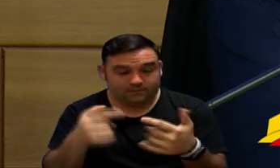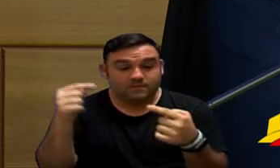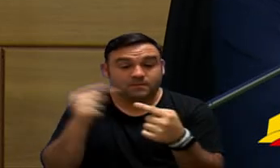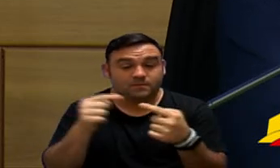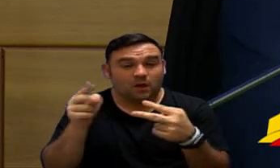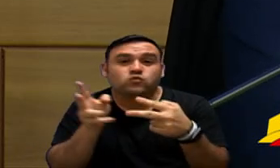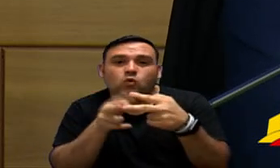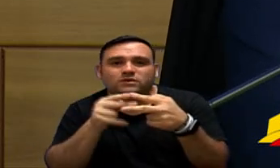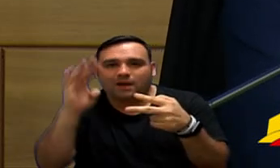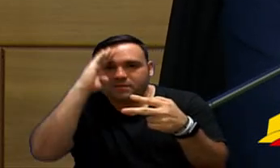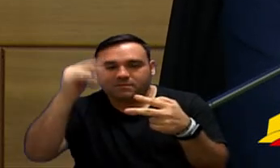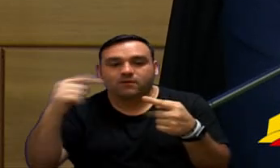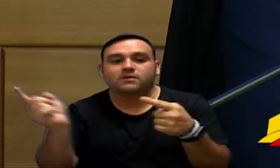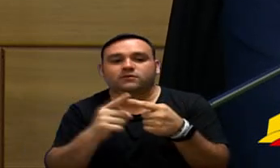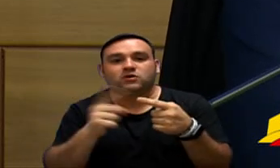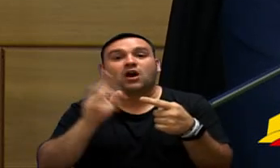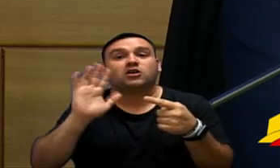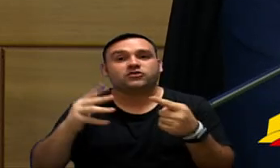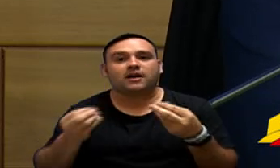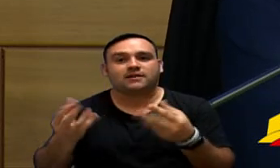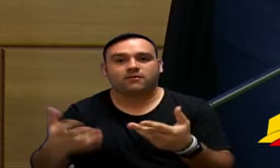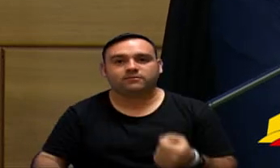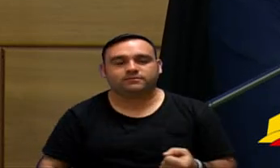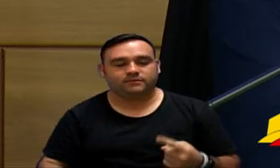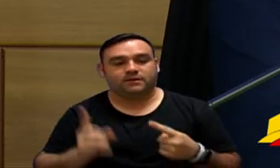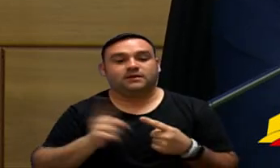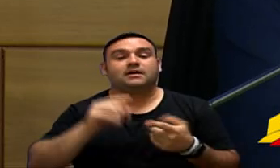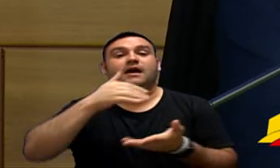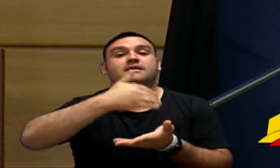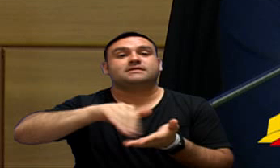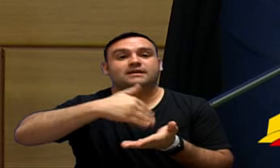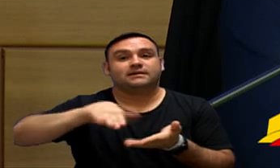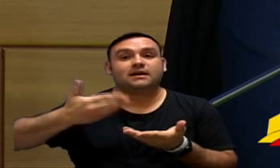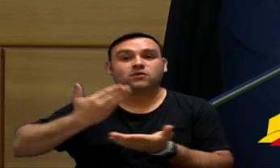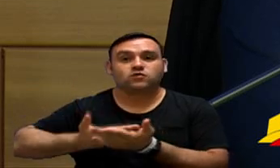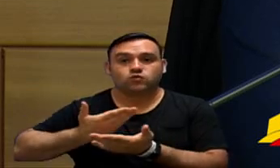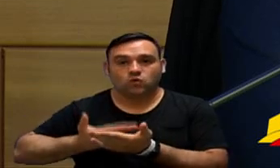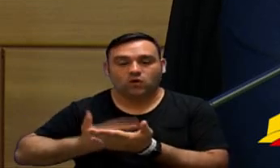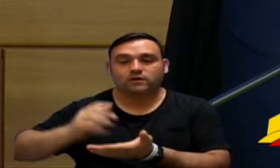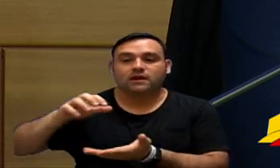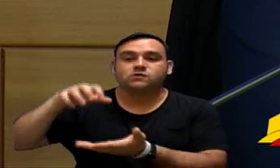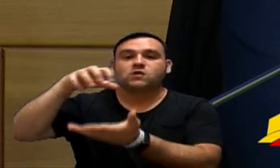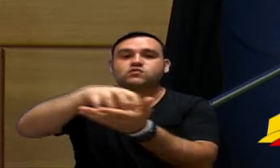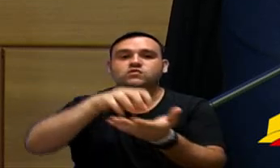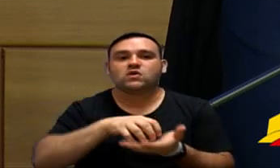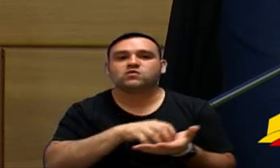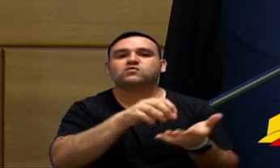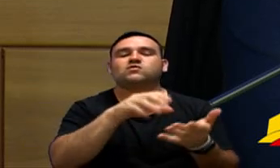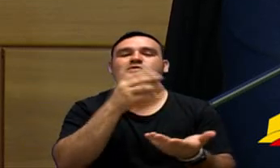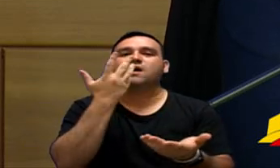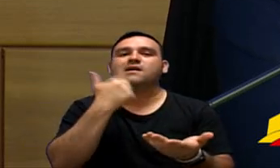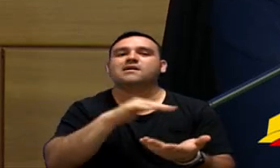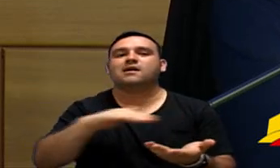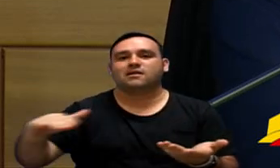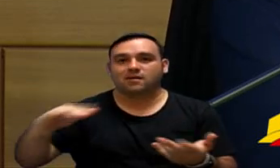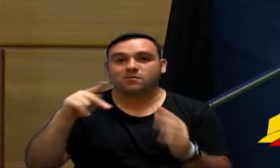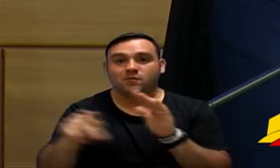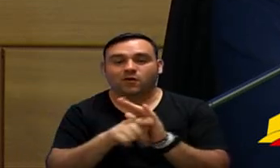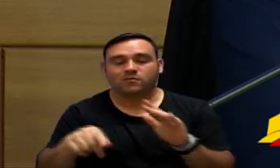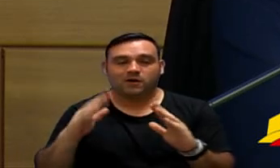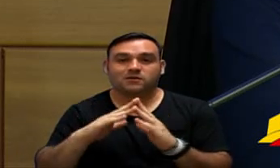mencionar dois, e um deles a gente já entregou. Secretários de escola, nos centros de educação infantil, havia um anseio muito